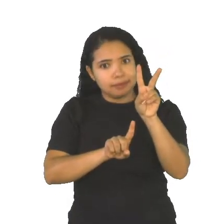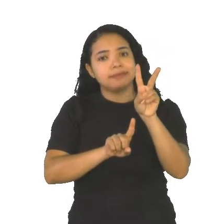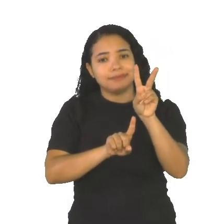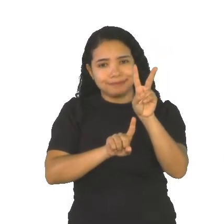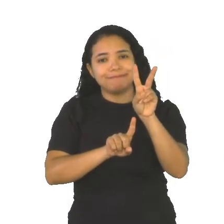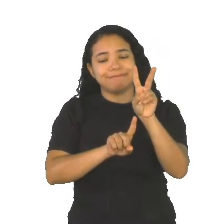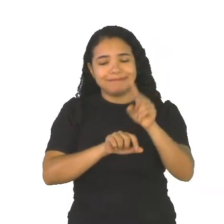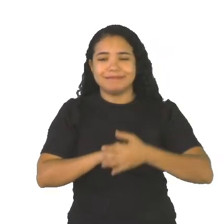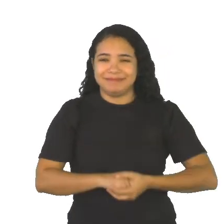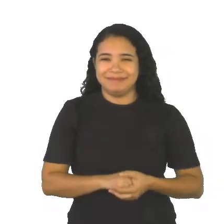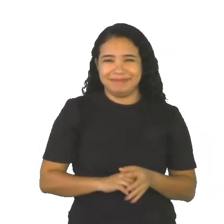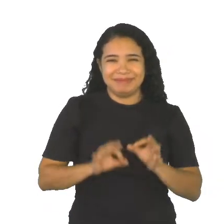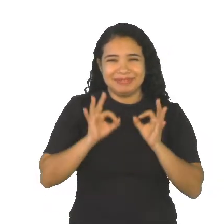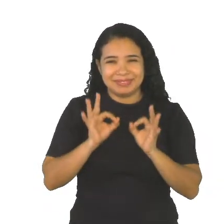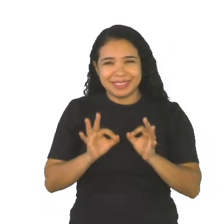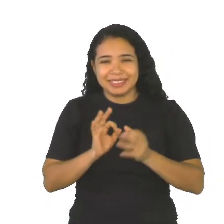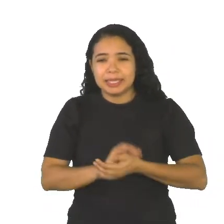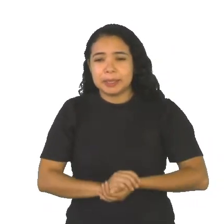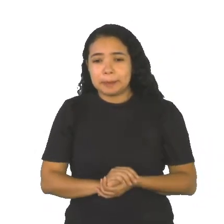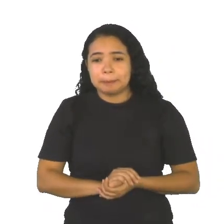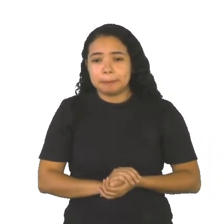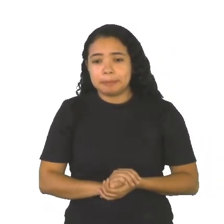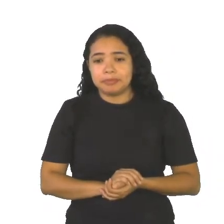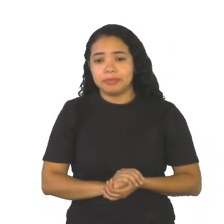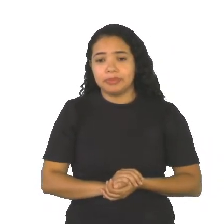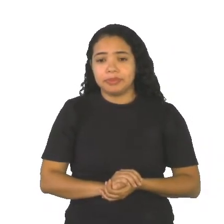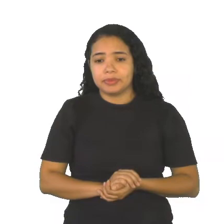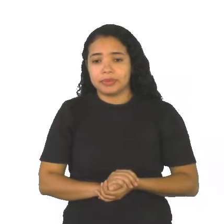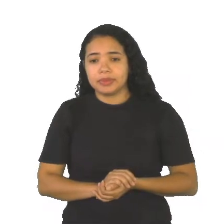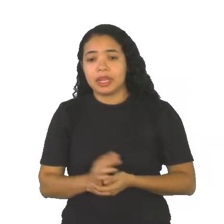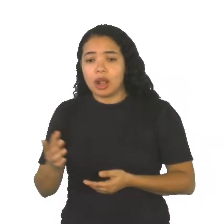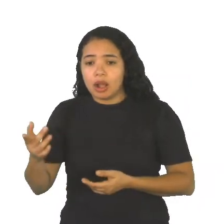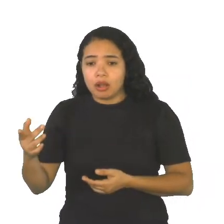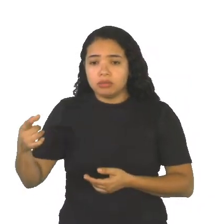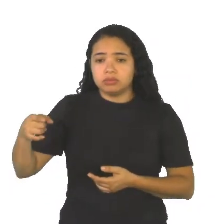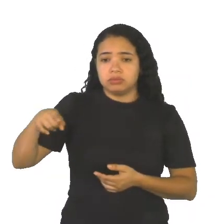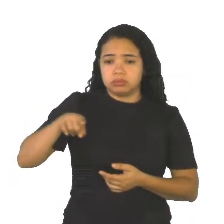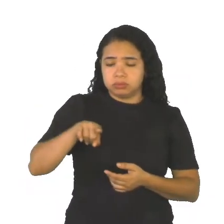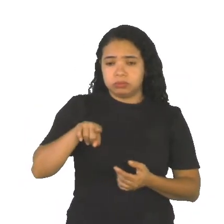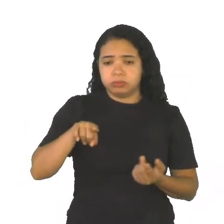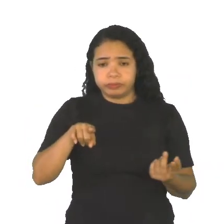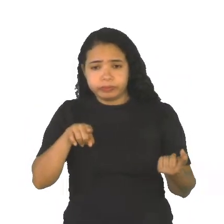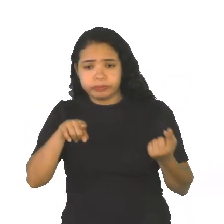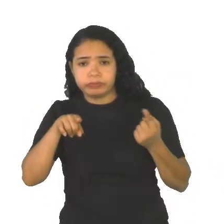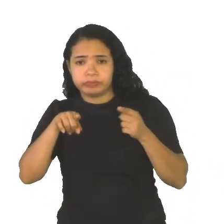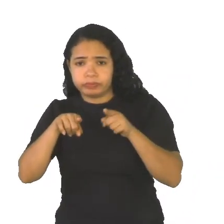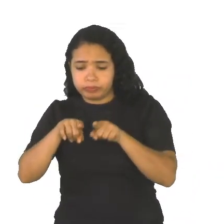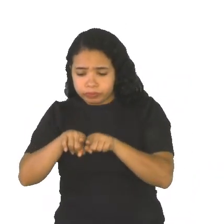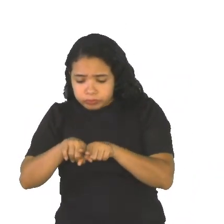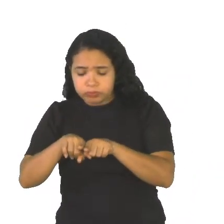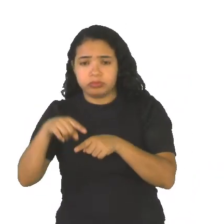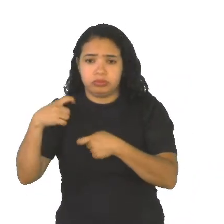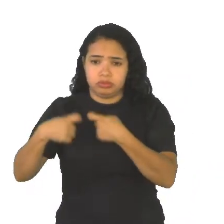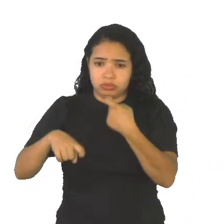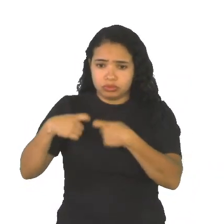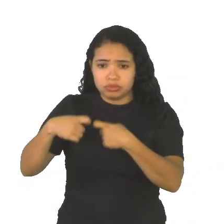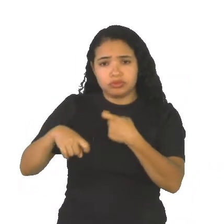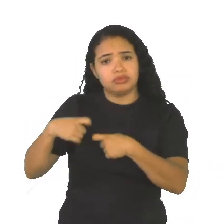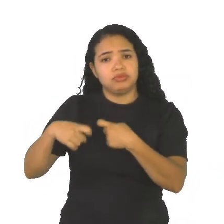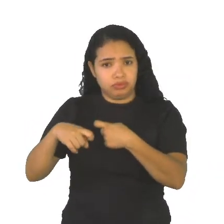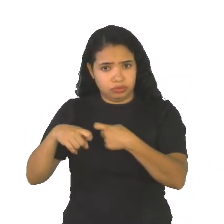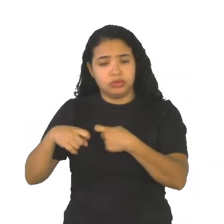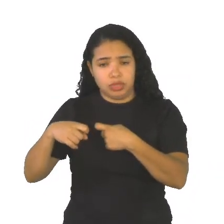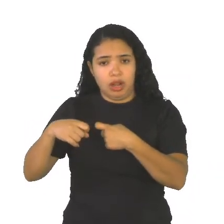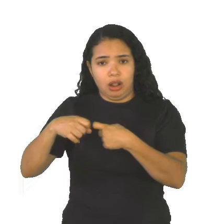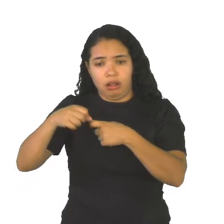nasceu, certo? Esporulação, que é através de um esporo que vai cair, daquele esporo que vai se formar outro fungo. E a fragmentação